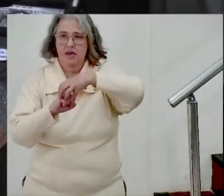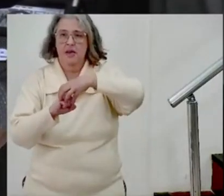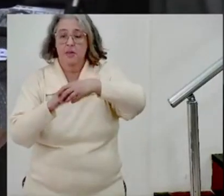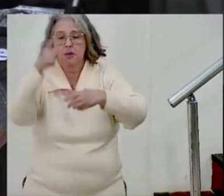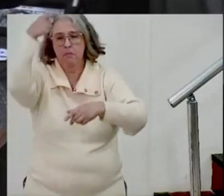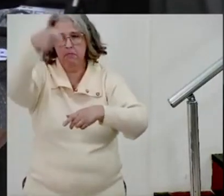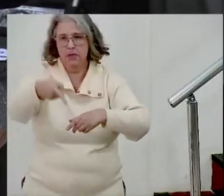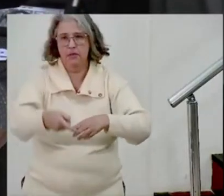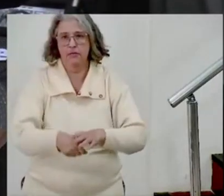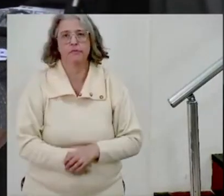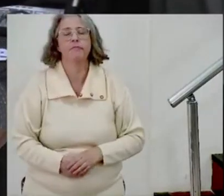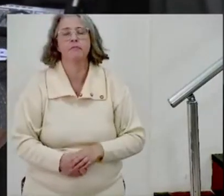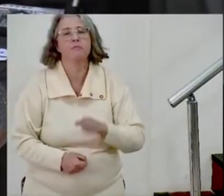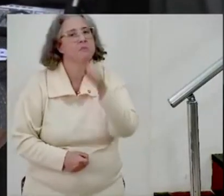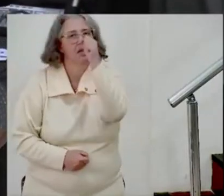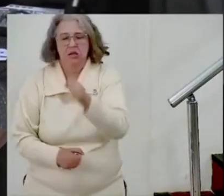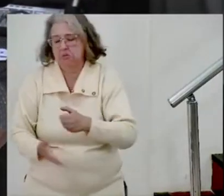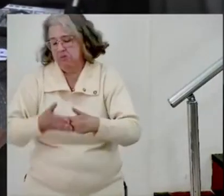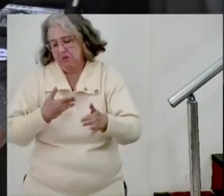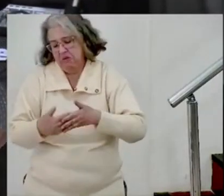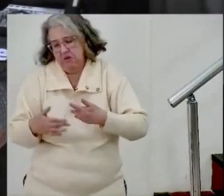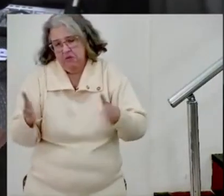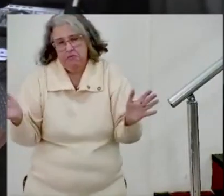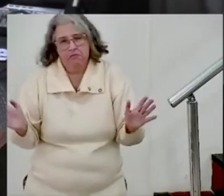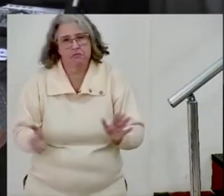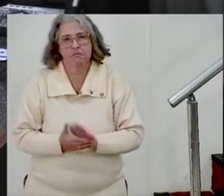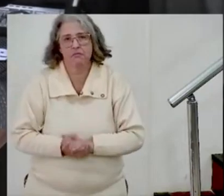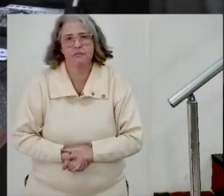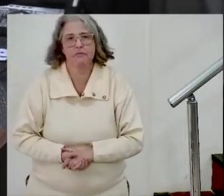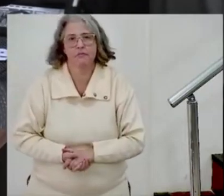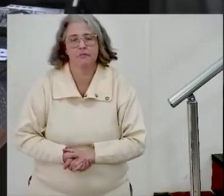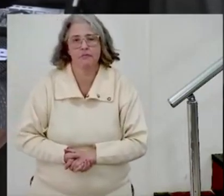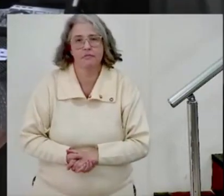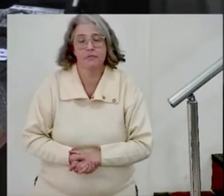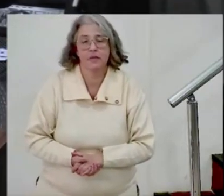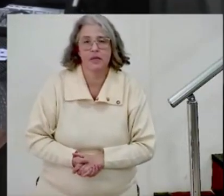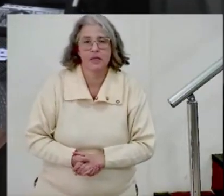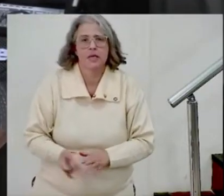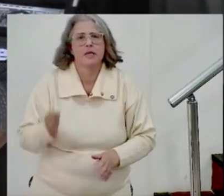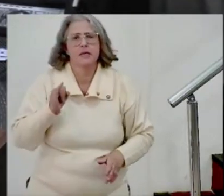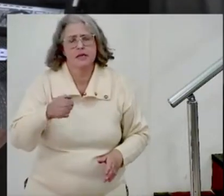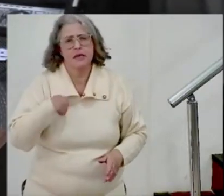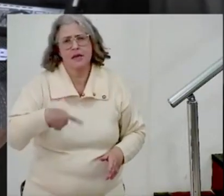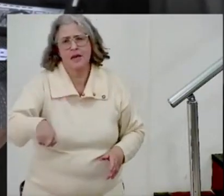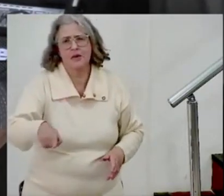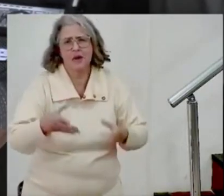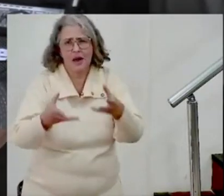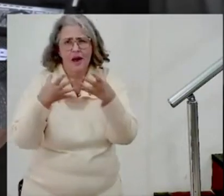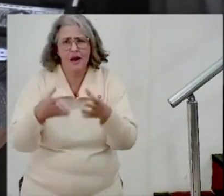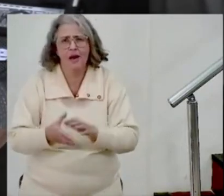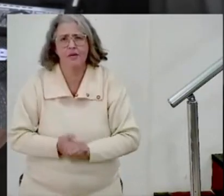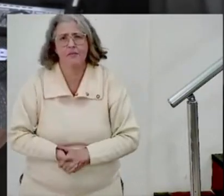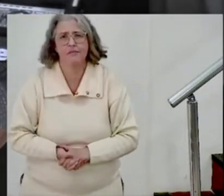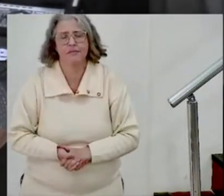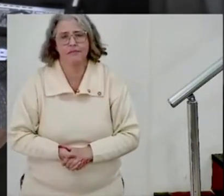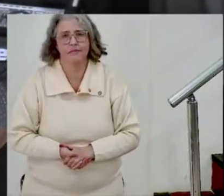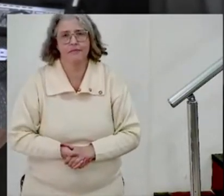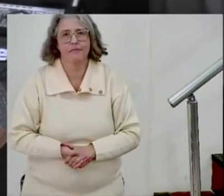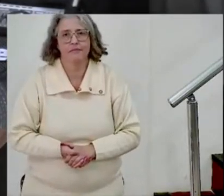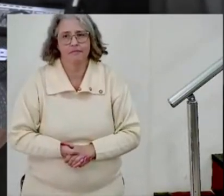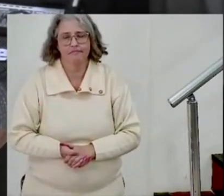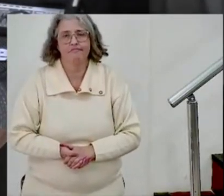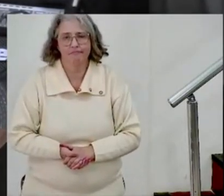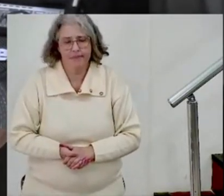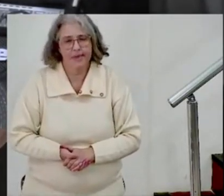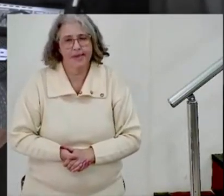Vamos entender aqui uma coisa, né? Se ele manda uma carta para Ezequias dizendo, vamos acabar com isso, ele tinha alguma